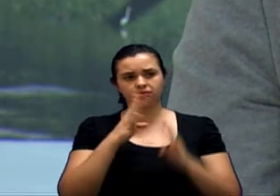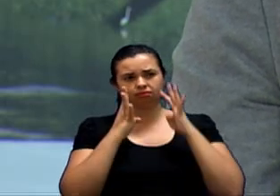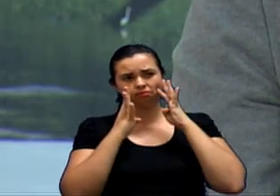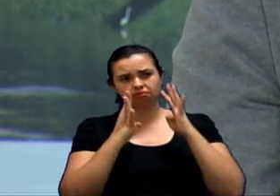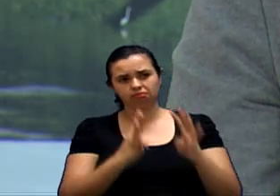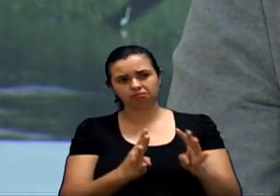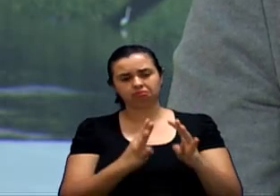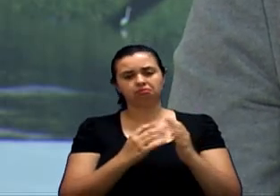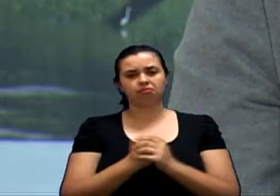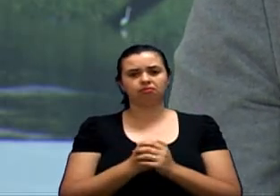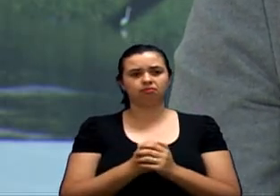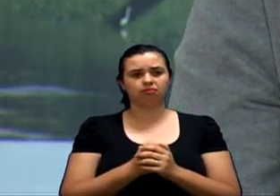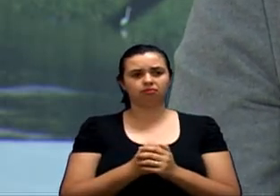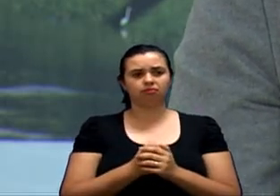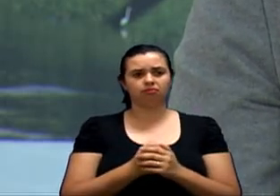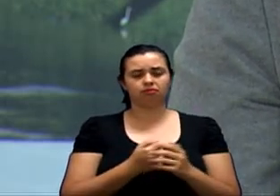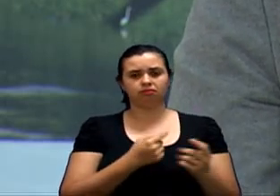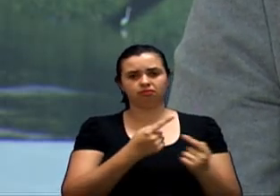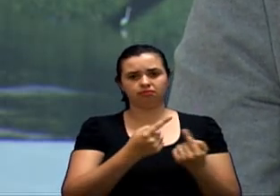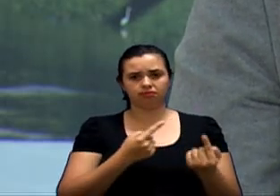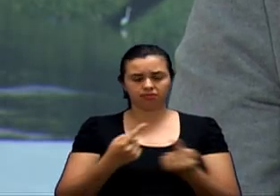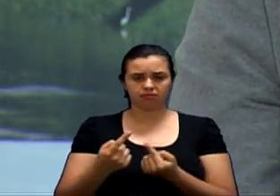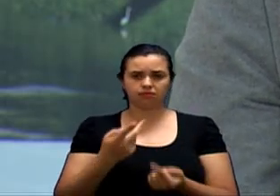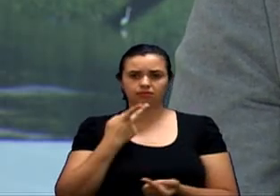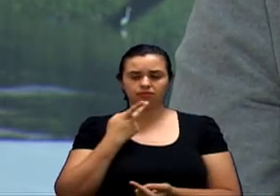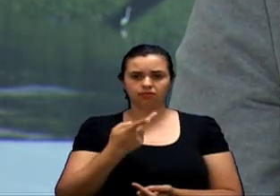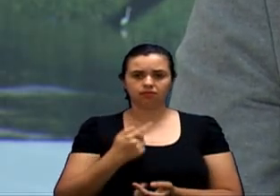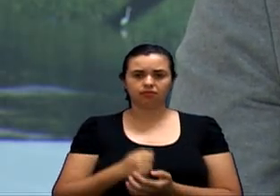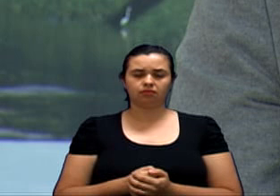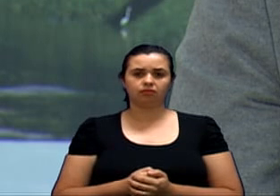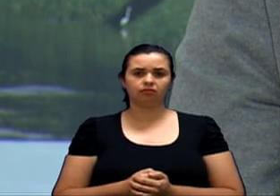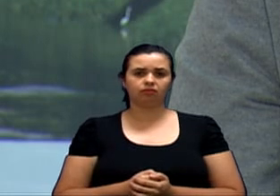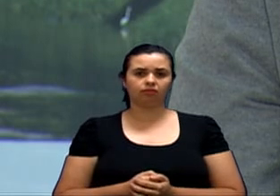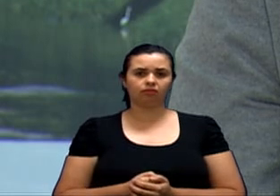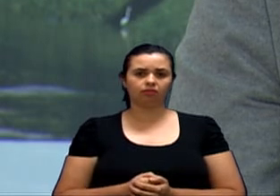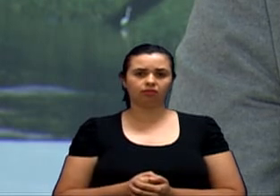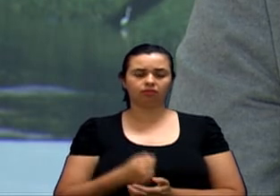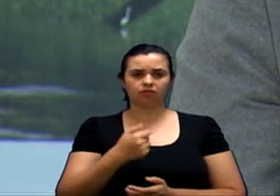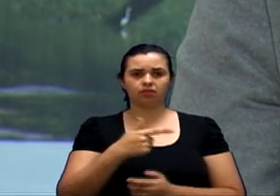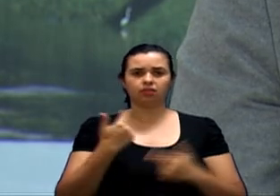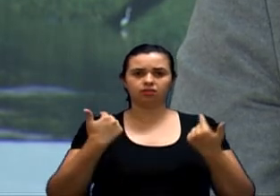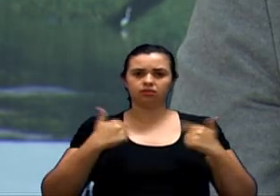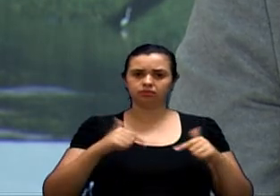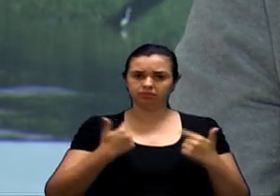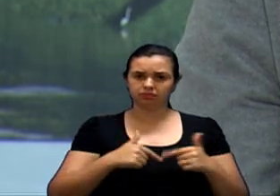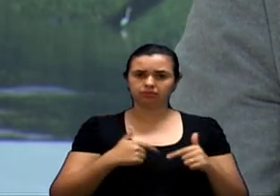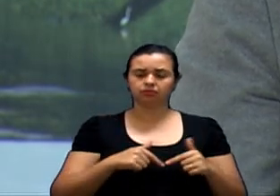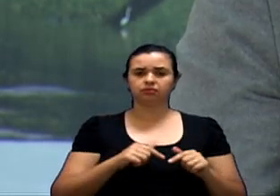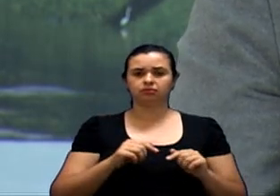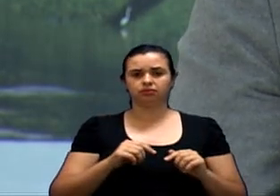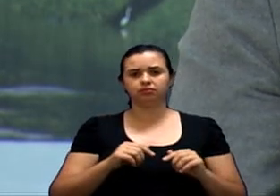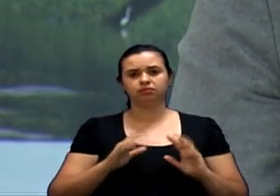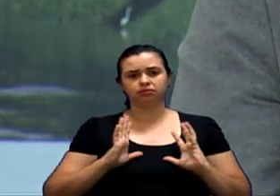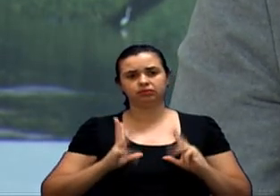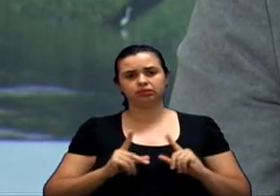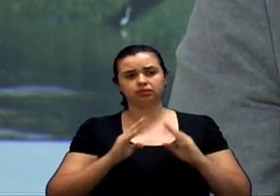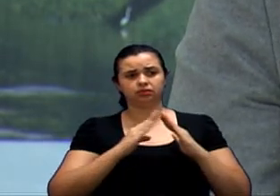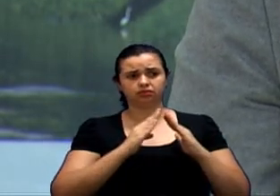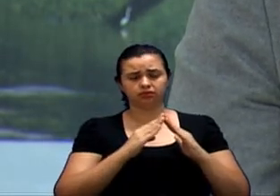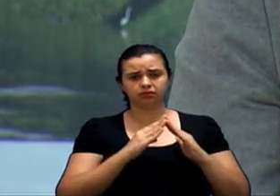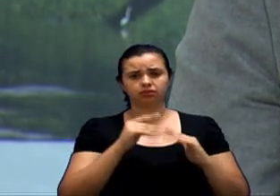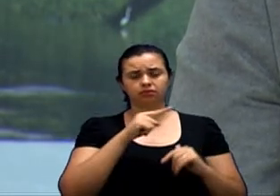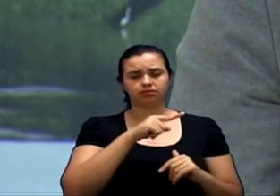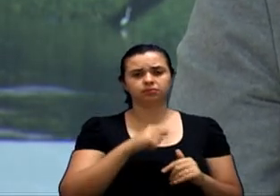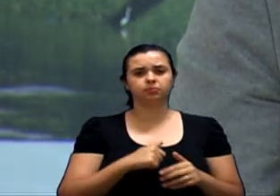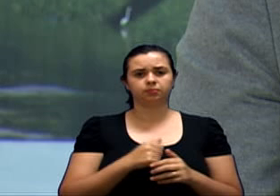falarem e elogiarem a expertise e a qualidade de serviço prestado pela Santa Casa, e é verdade mesmo, eu tive a oportunidade de